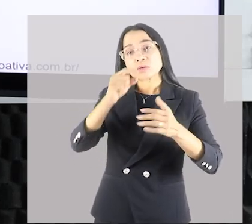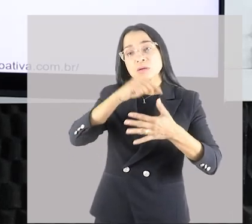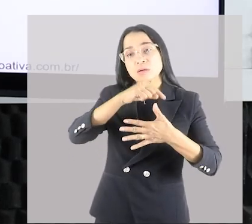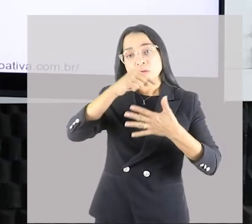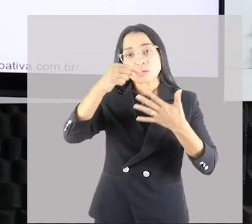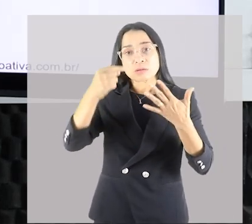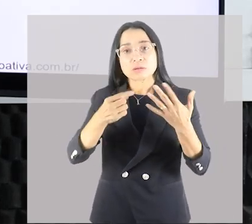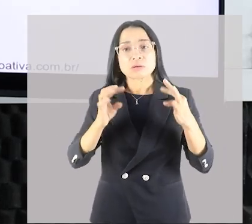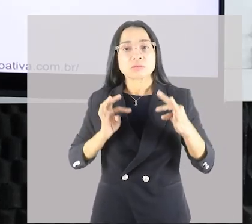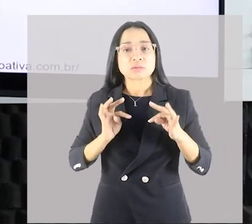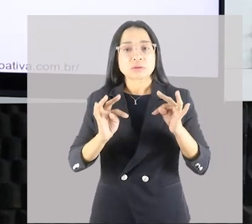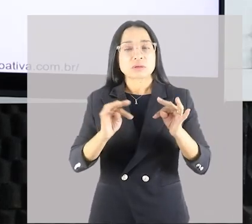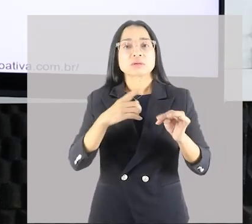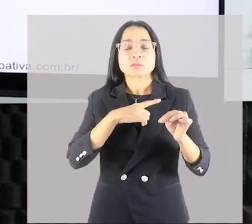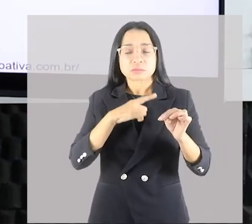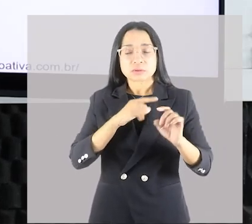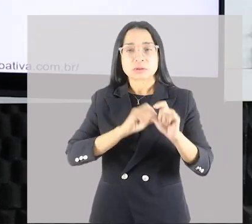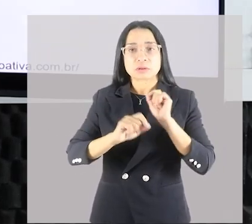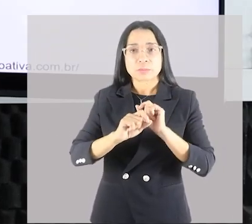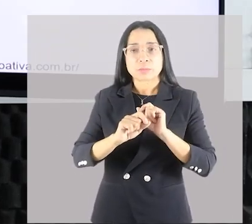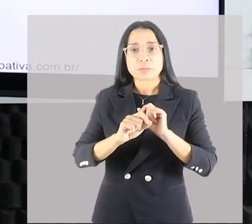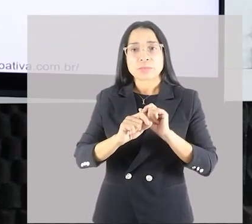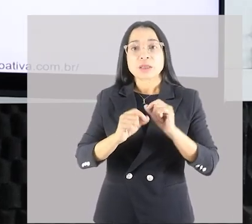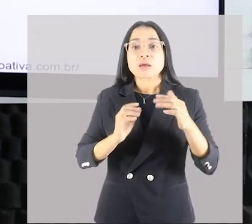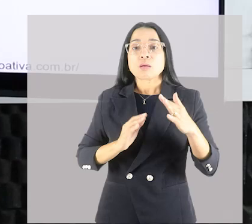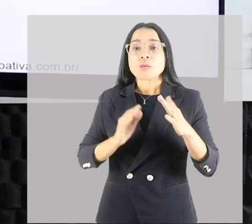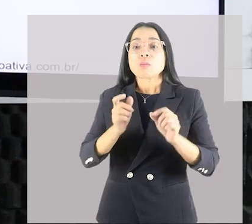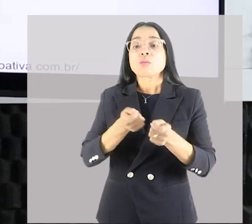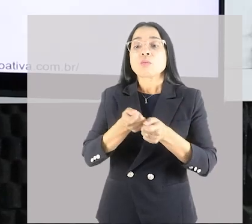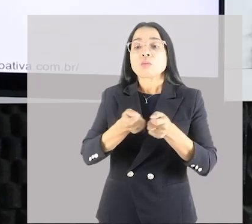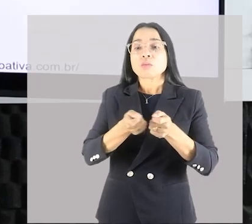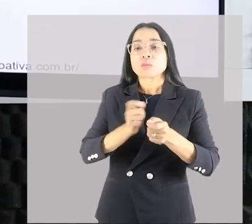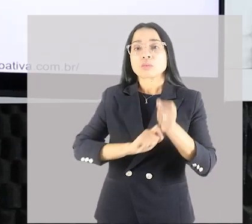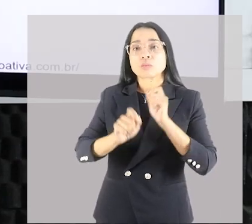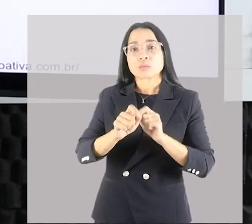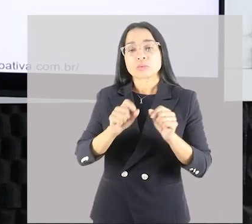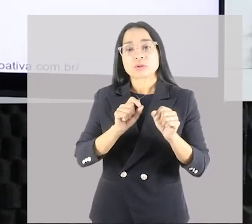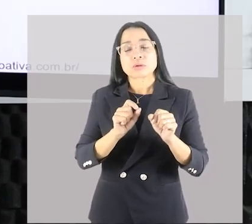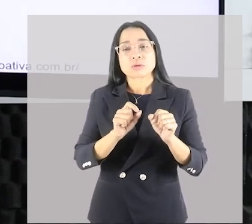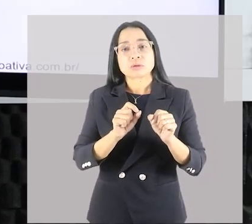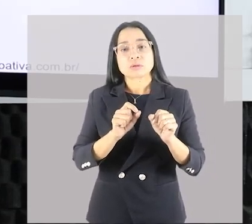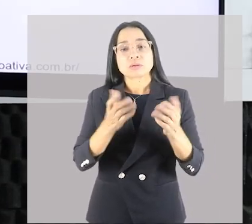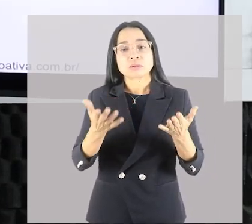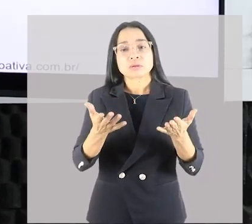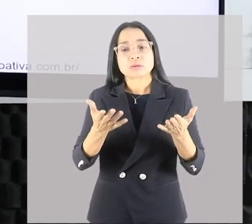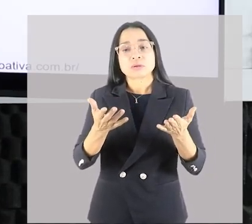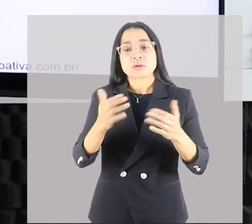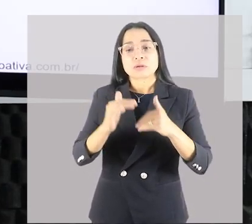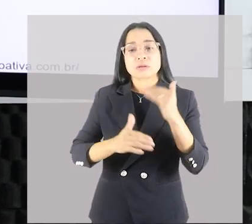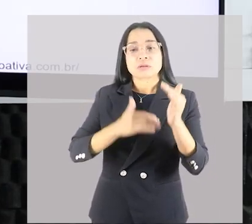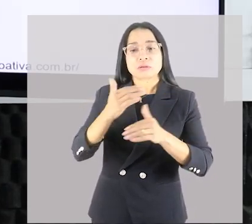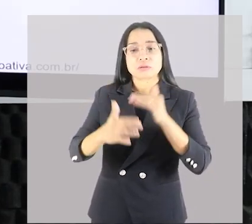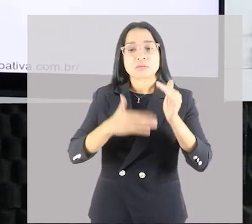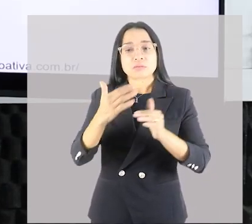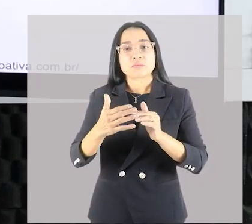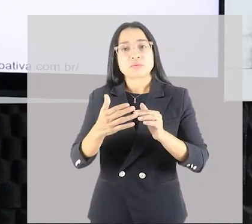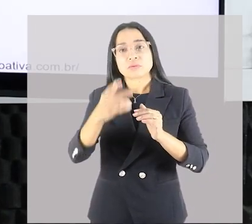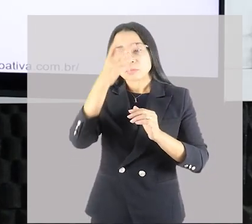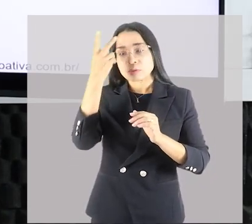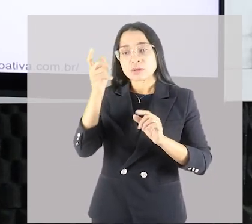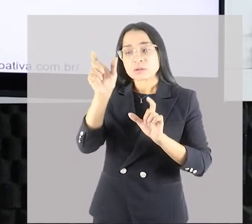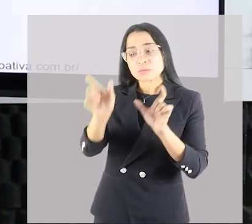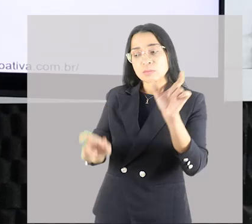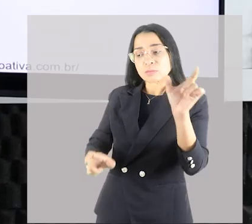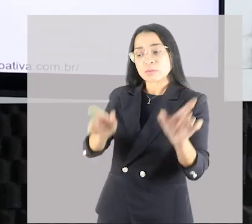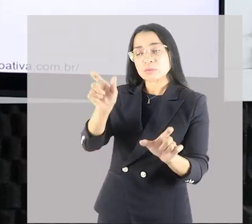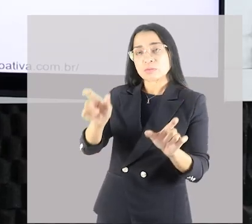levado em consideração. Vai ter um controle sobre o que está sendo desenvolvido pelo casal, precisa